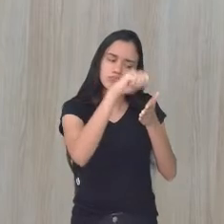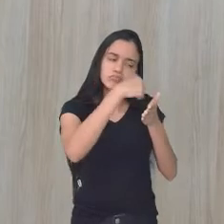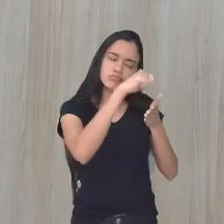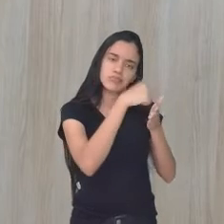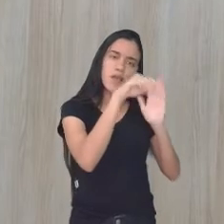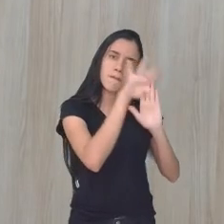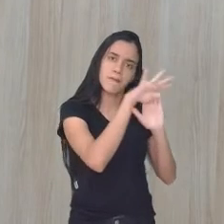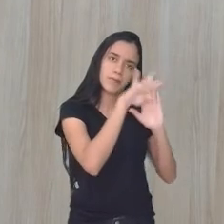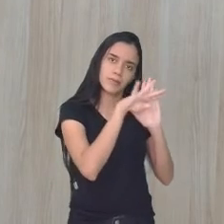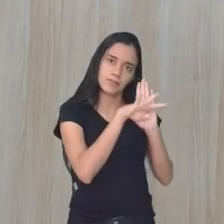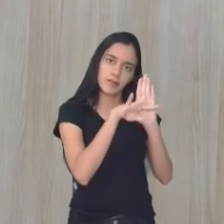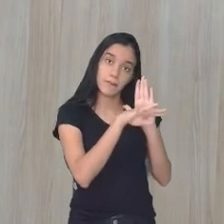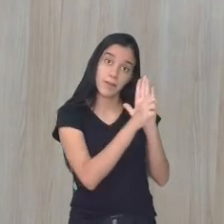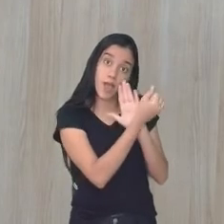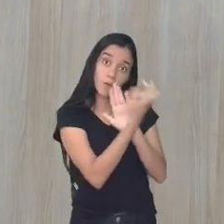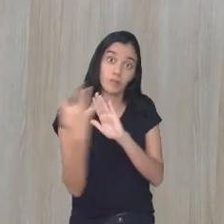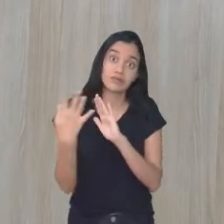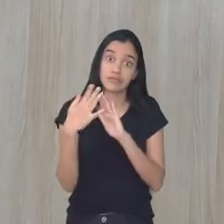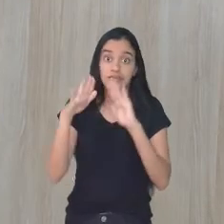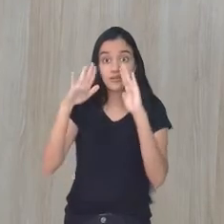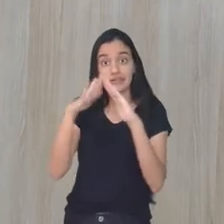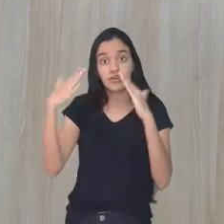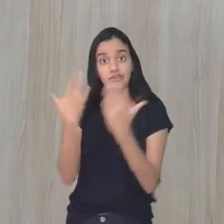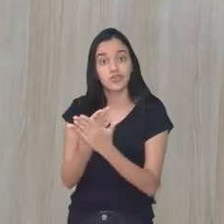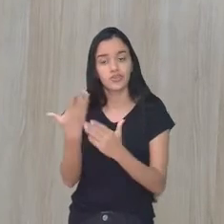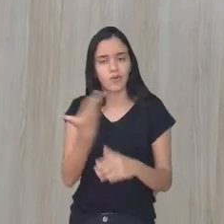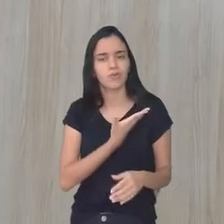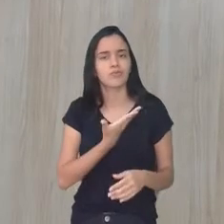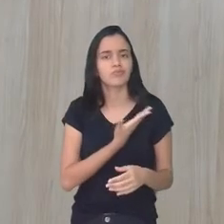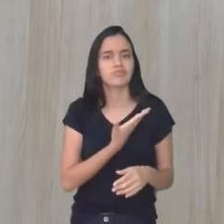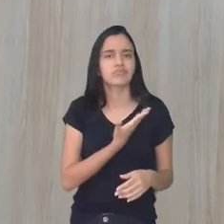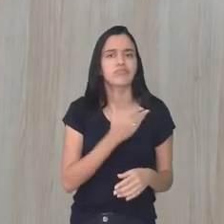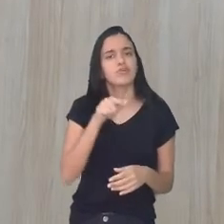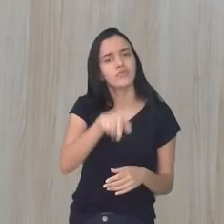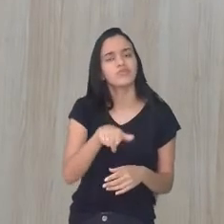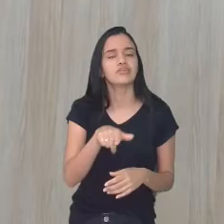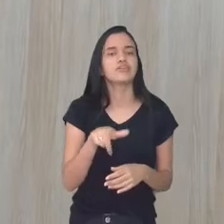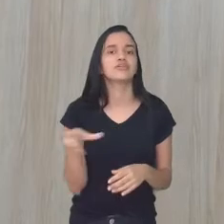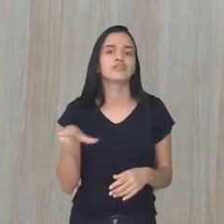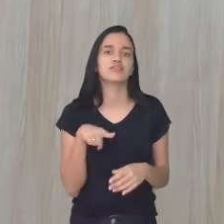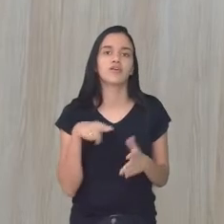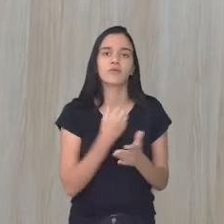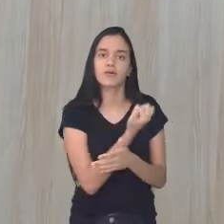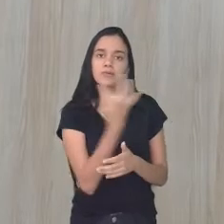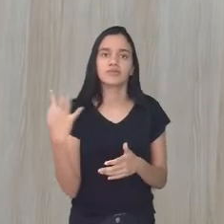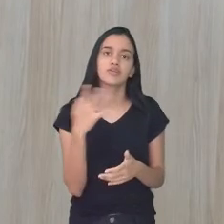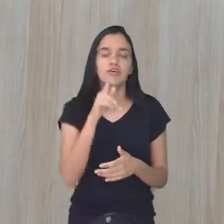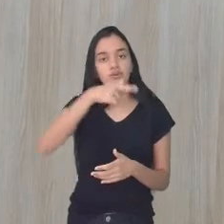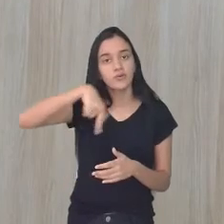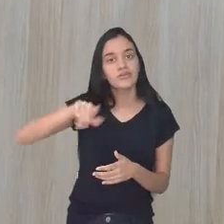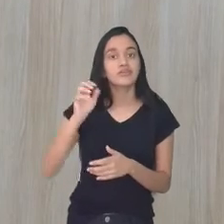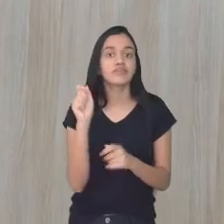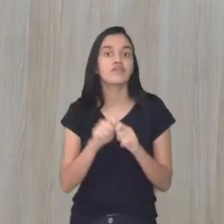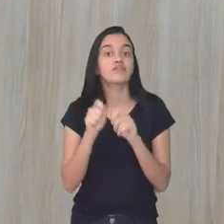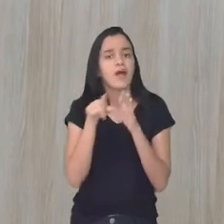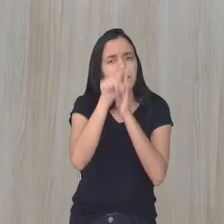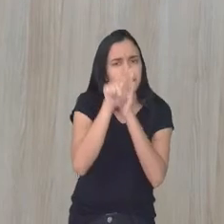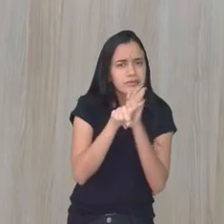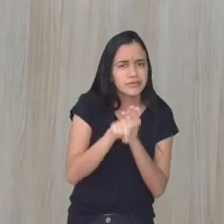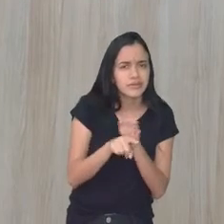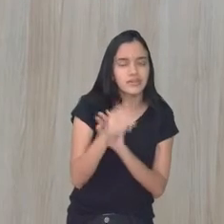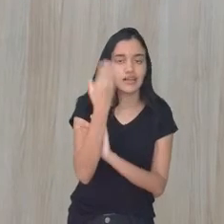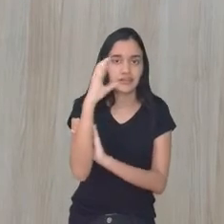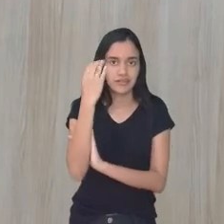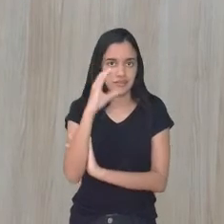tiver já uma grande quantidade lá na escola com os amigos, quando você tiver uma grande quantidade, aí é que você vai fazer sua pesquisa